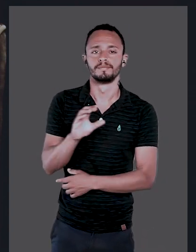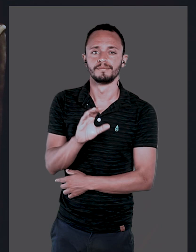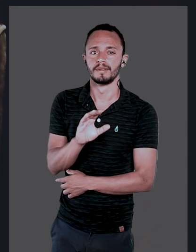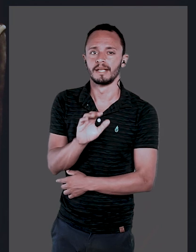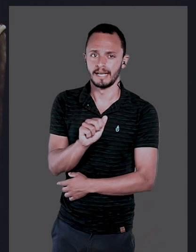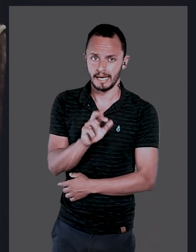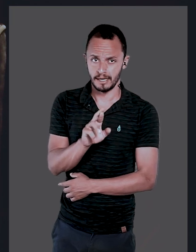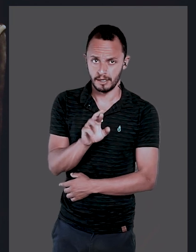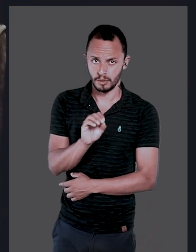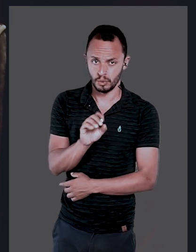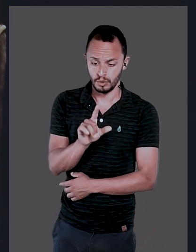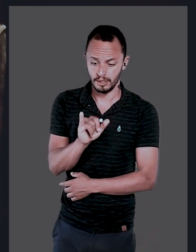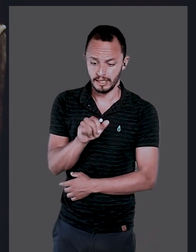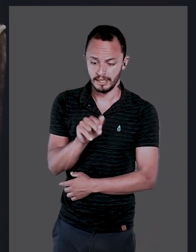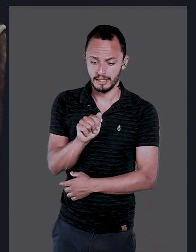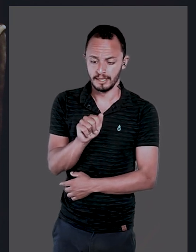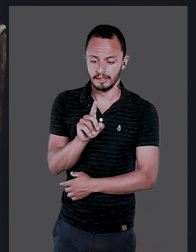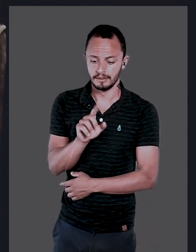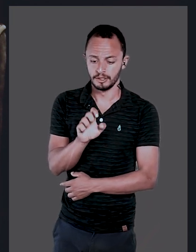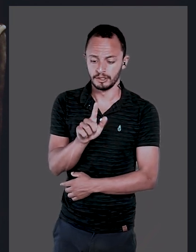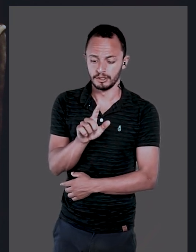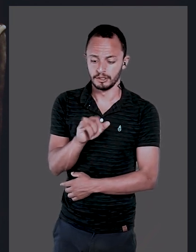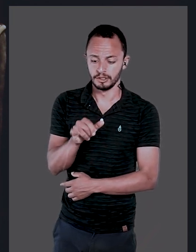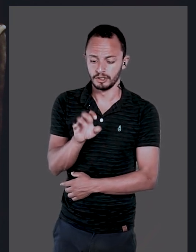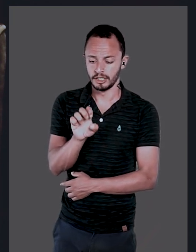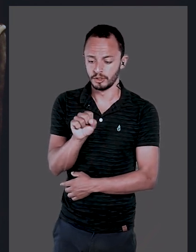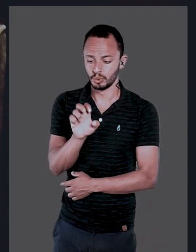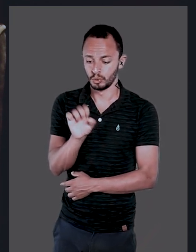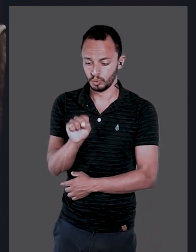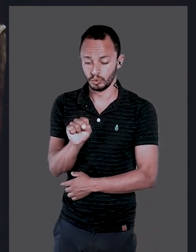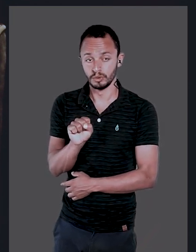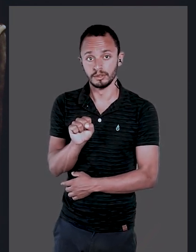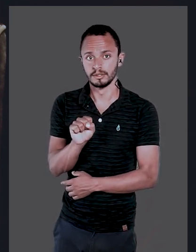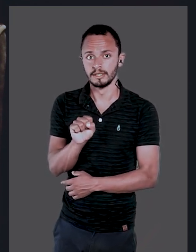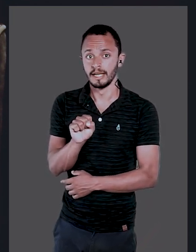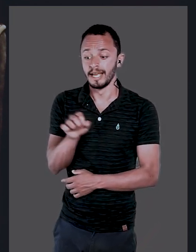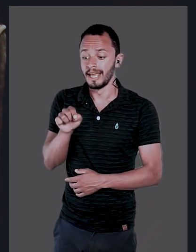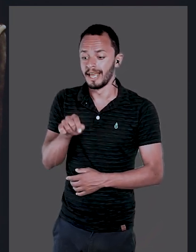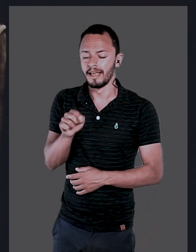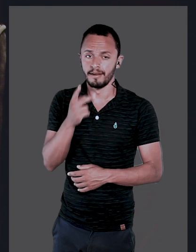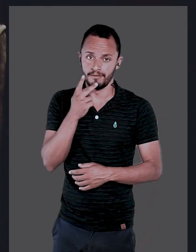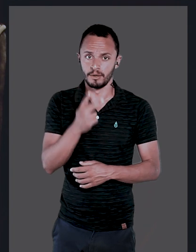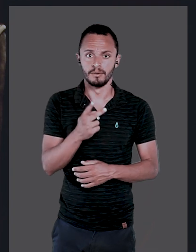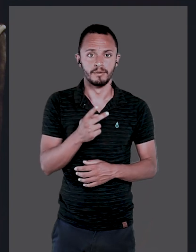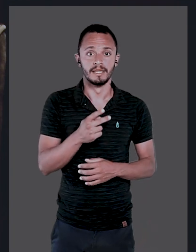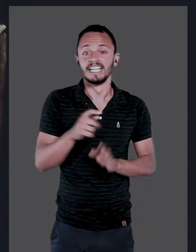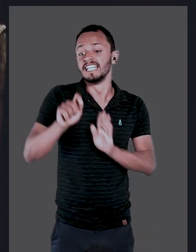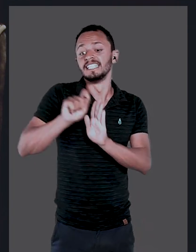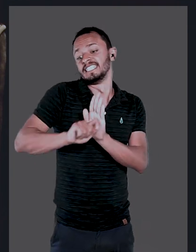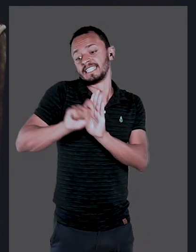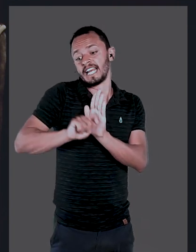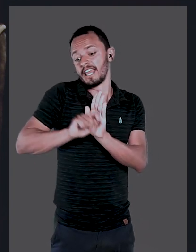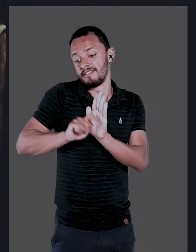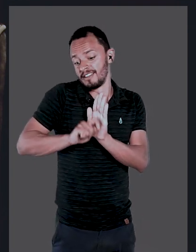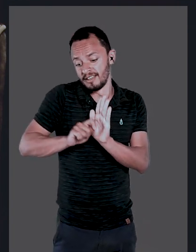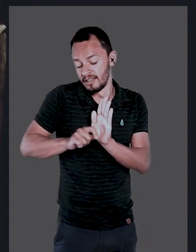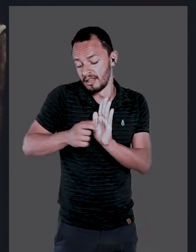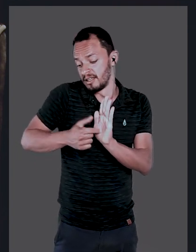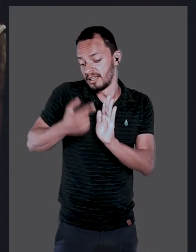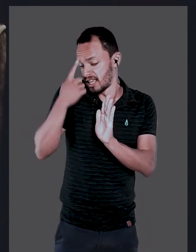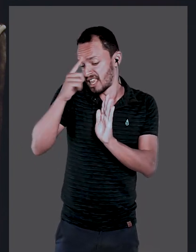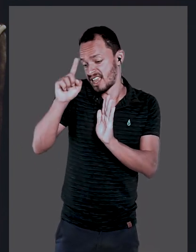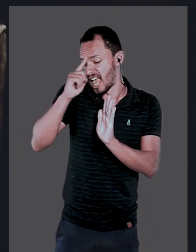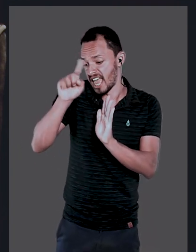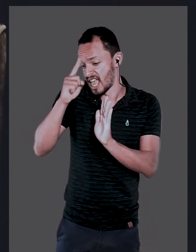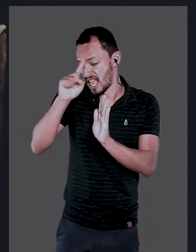a Carolina de Jesus, quando ela diz: na minha opinião, escreve quem quer. E eu acho que o Guimarães Rosa não o disse, mas